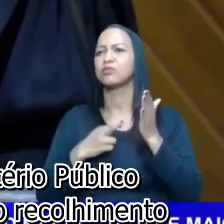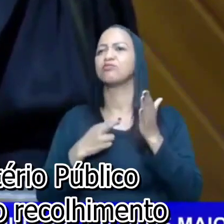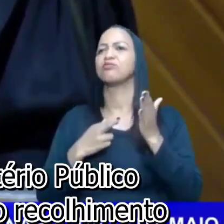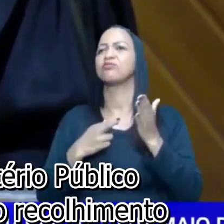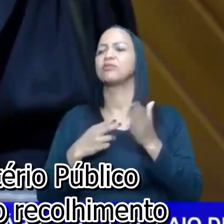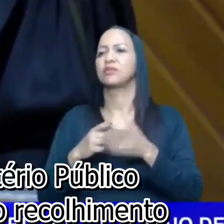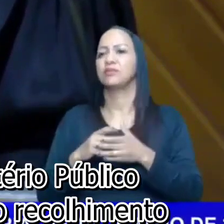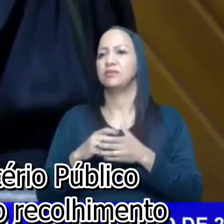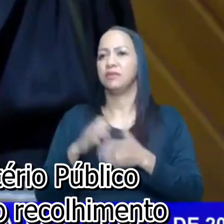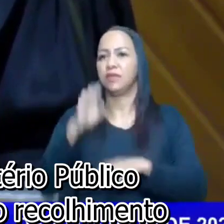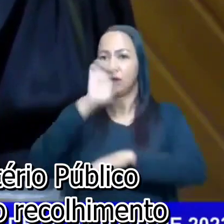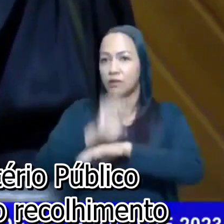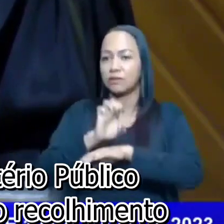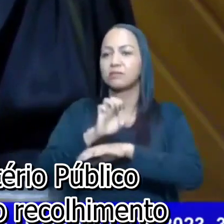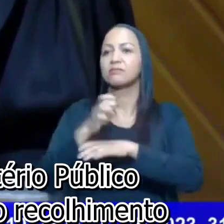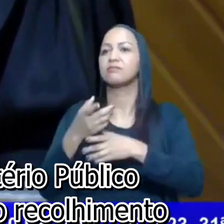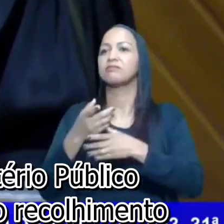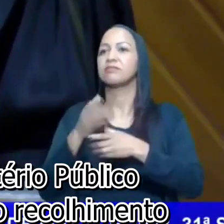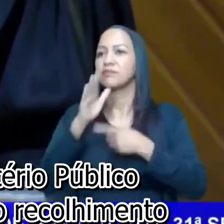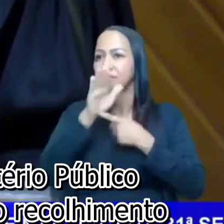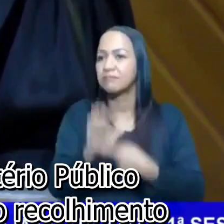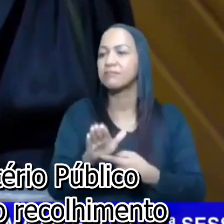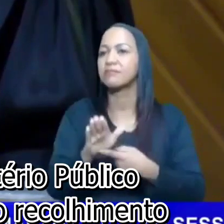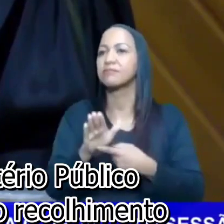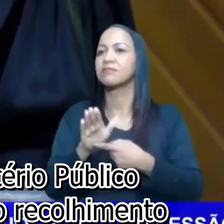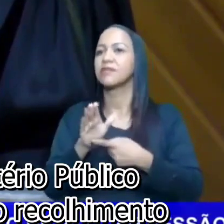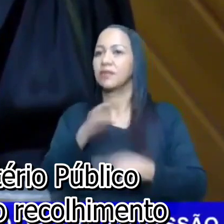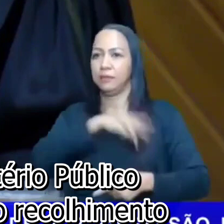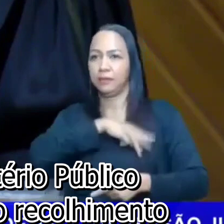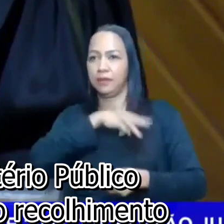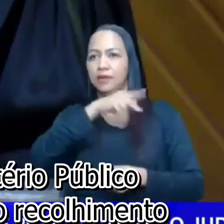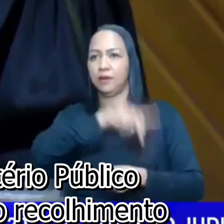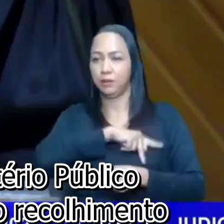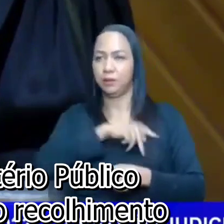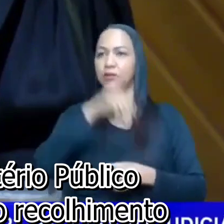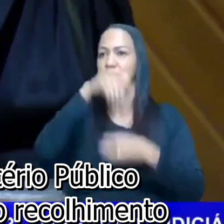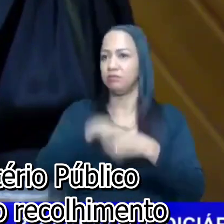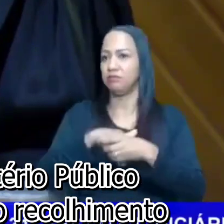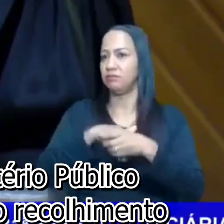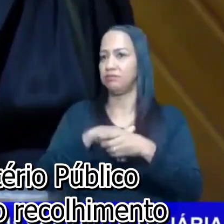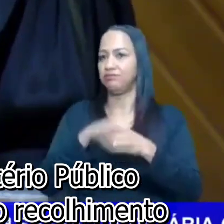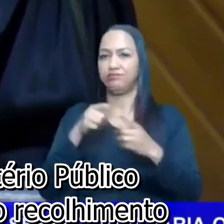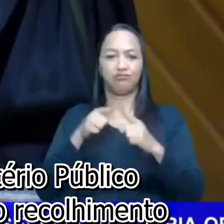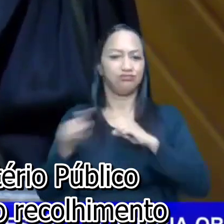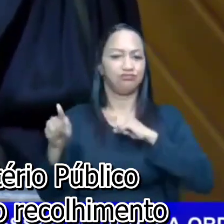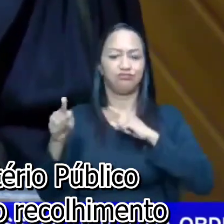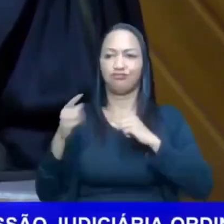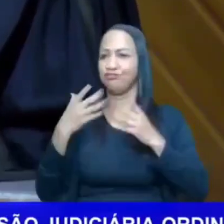regência. Estado a se manifestar, o Ministério Público Eleitoral opinou pela desaprovação das contas pelo